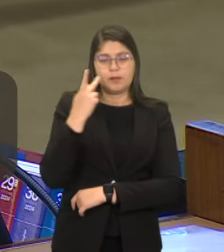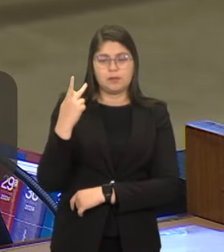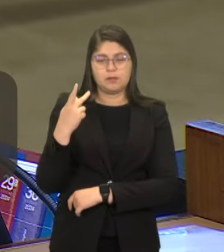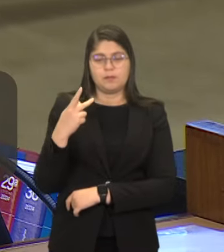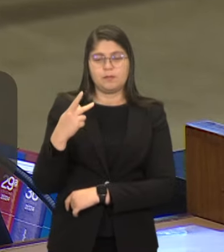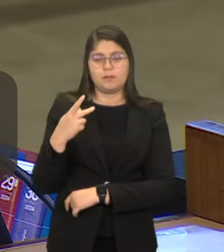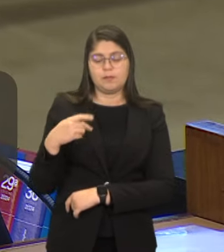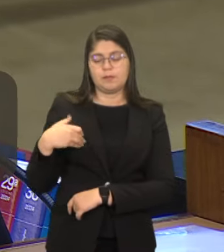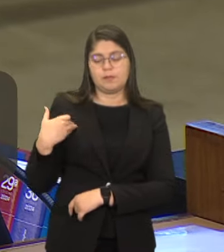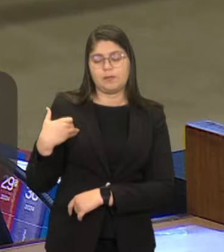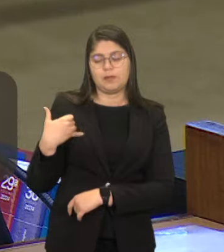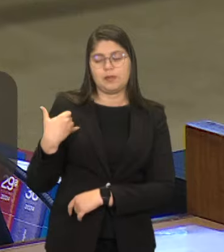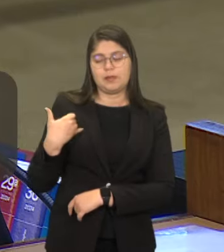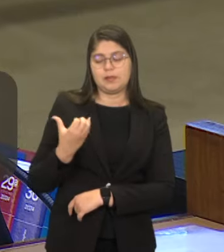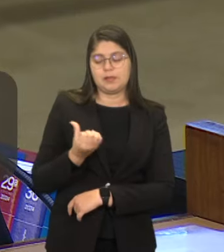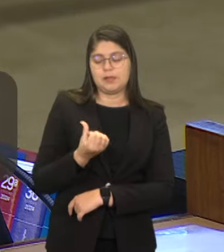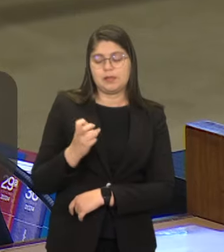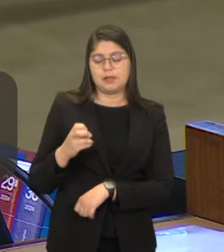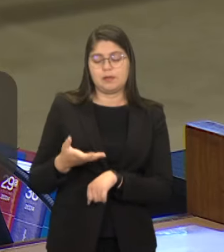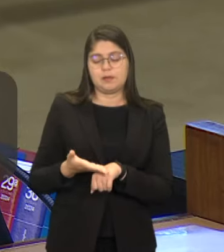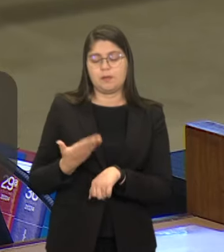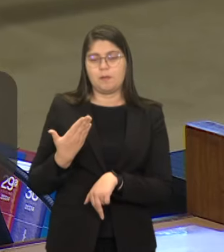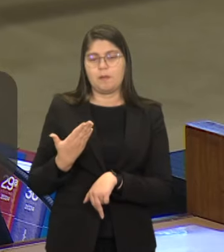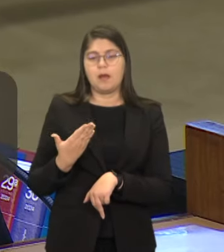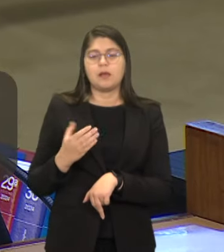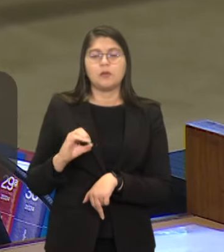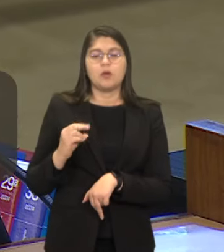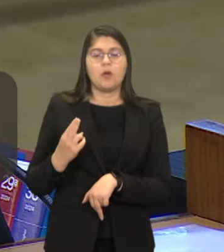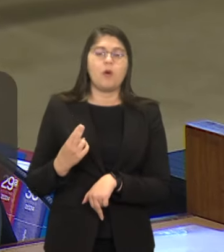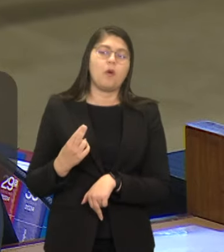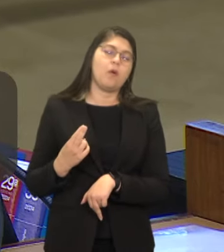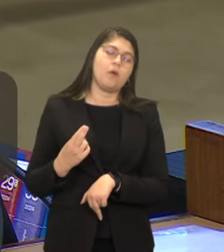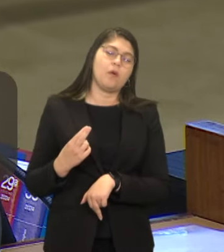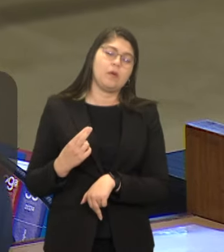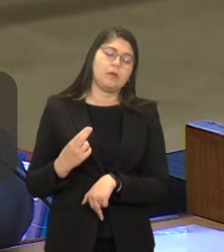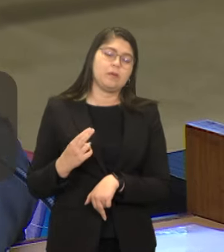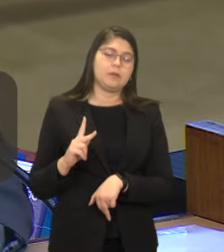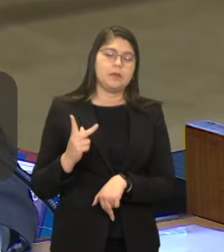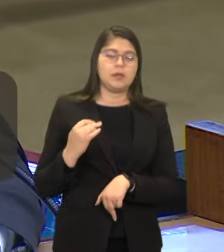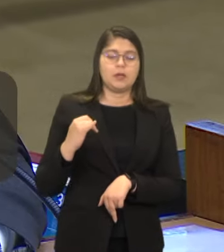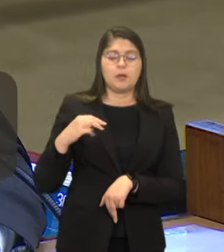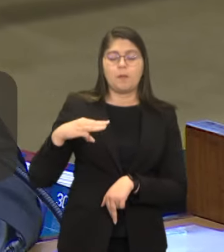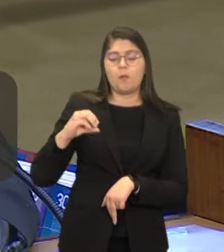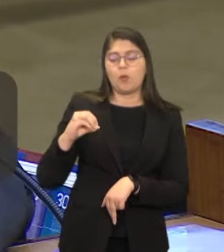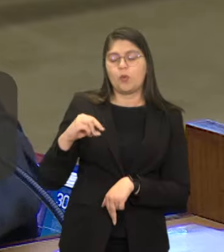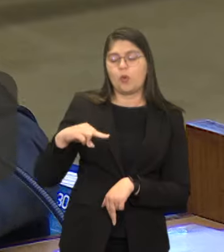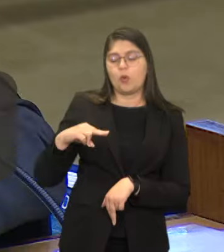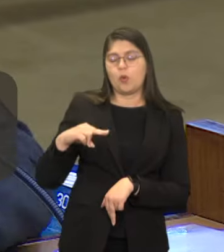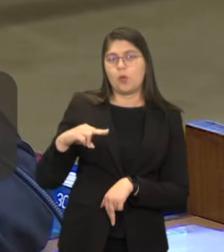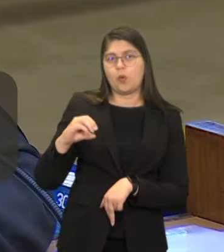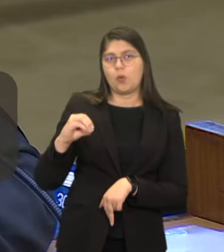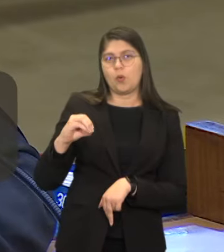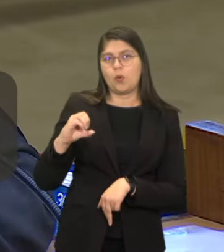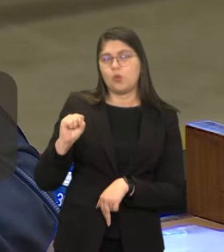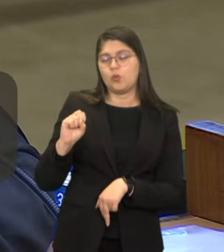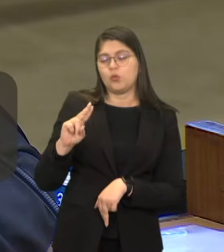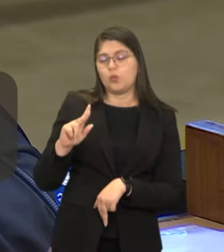65 anos, ou imunossuprimidos. Eu vou mandar o WhatsApp de Vossa Excelência, porque o governo dos Estados